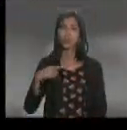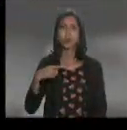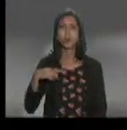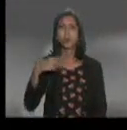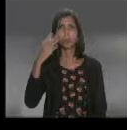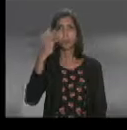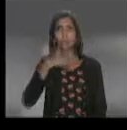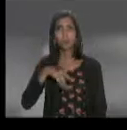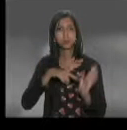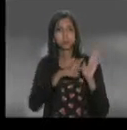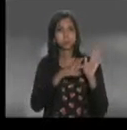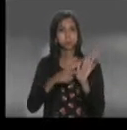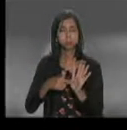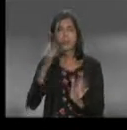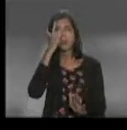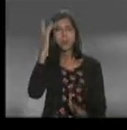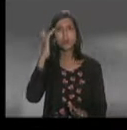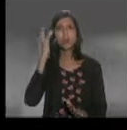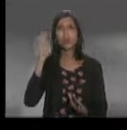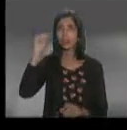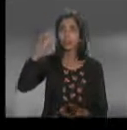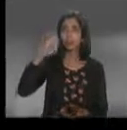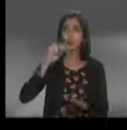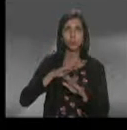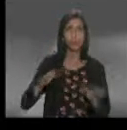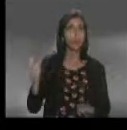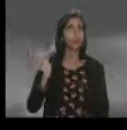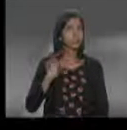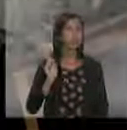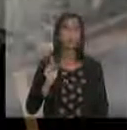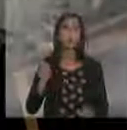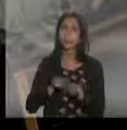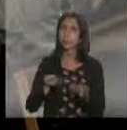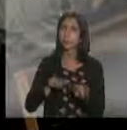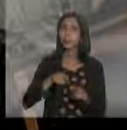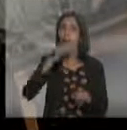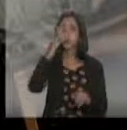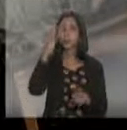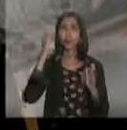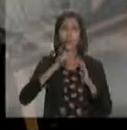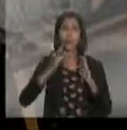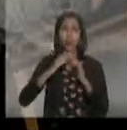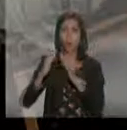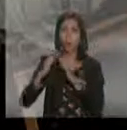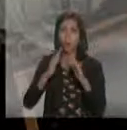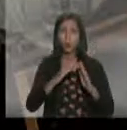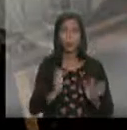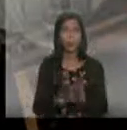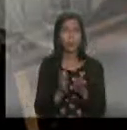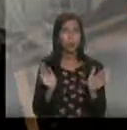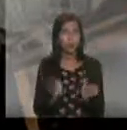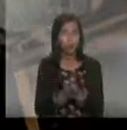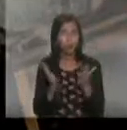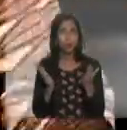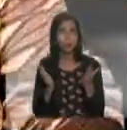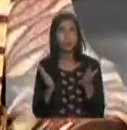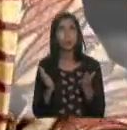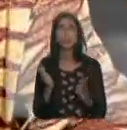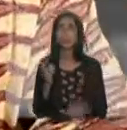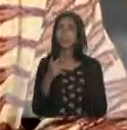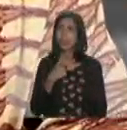povo, não só dos negros, mas a galera do sufoco que mora no cortiço, né? Nos casarões e tal.